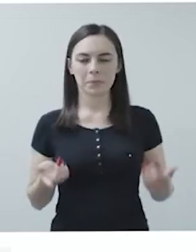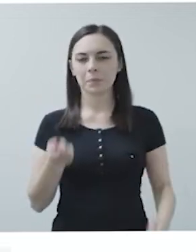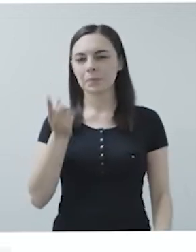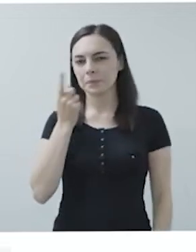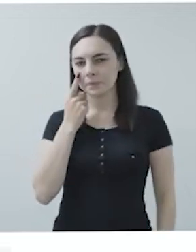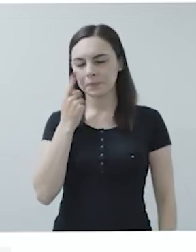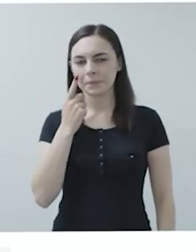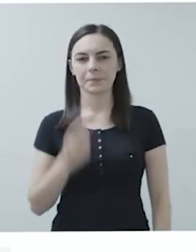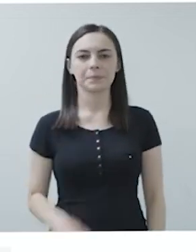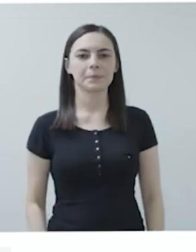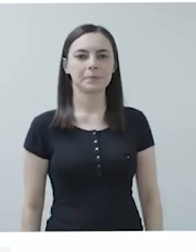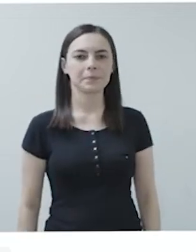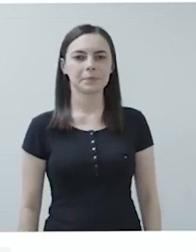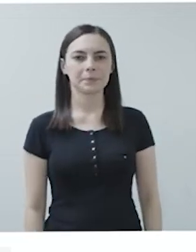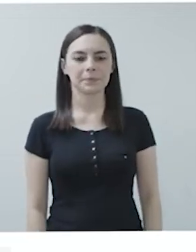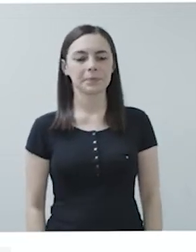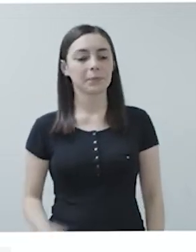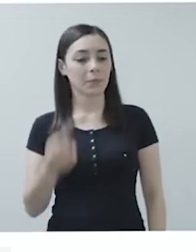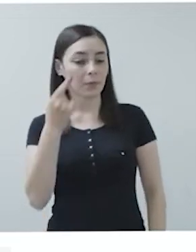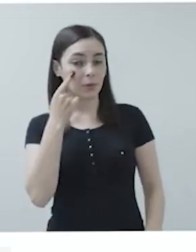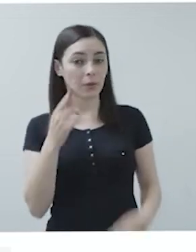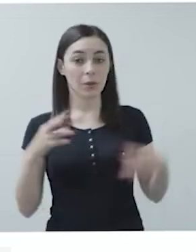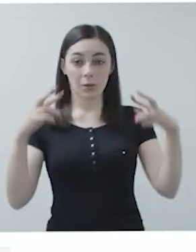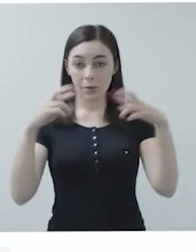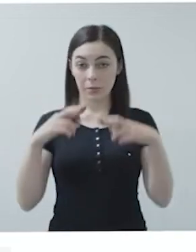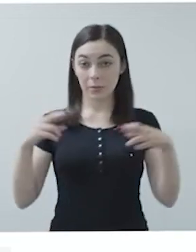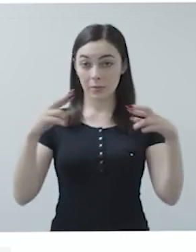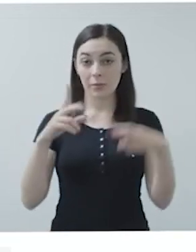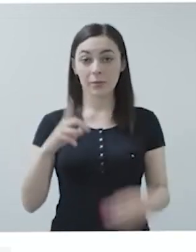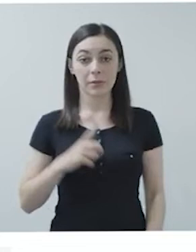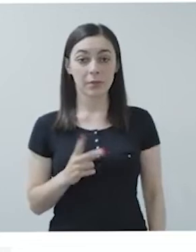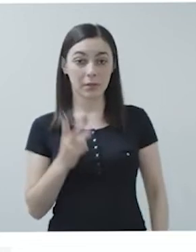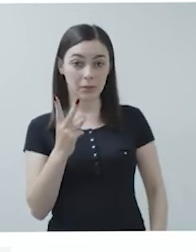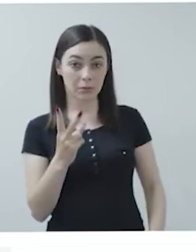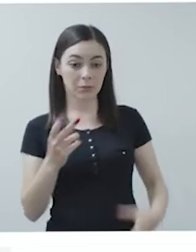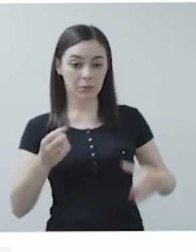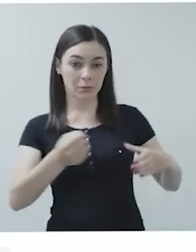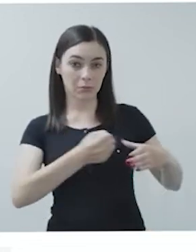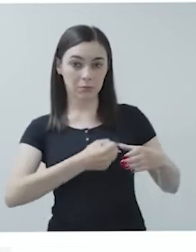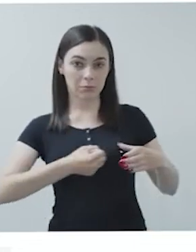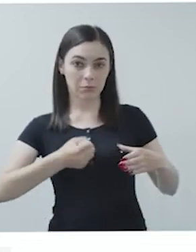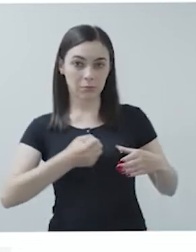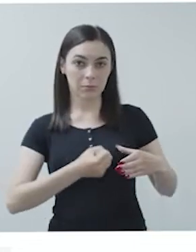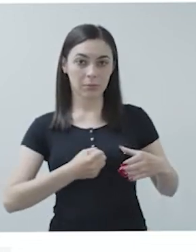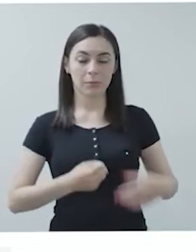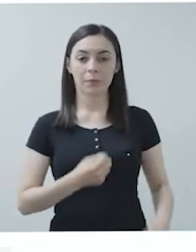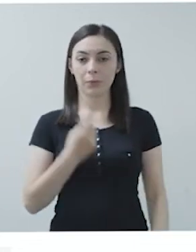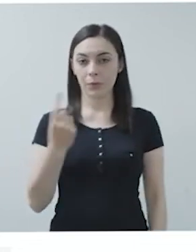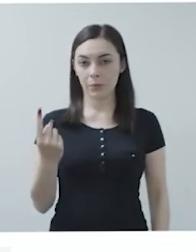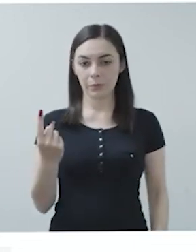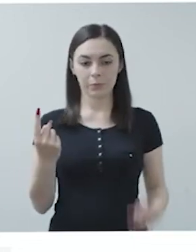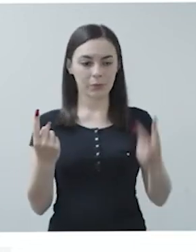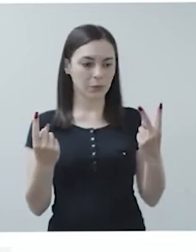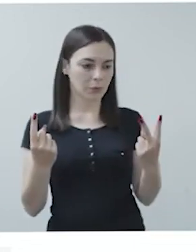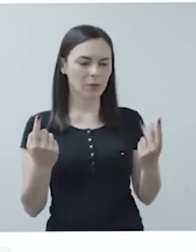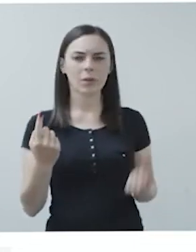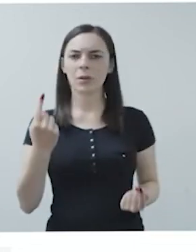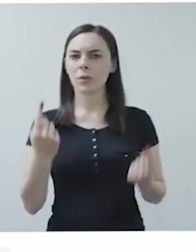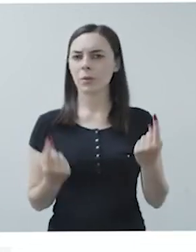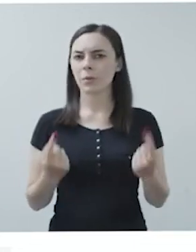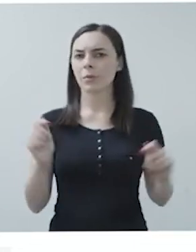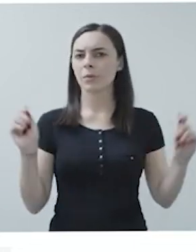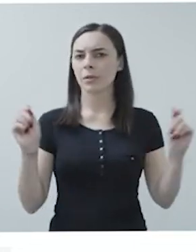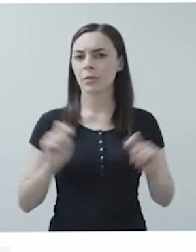Observando as panelas 1 e 2, em qual delas cabe mais água? Por